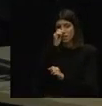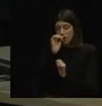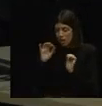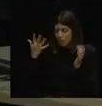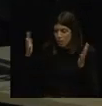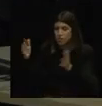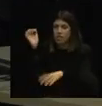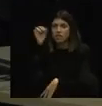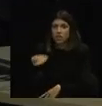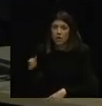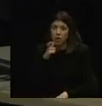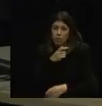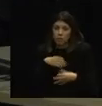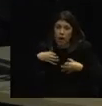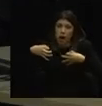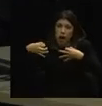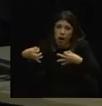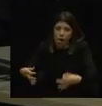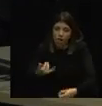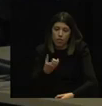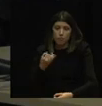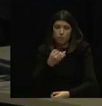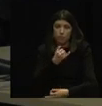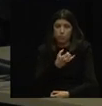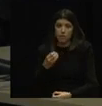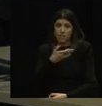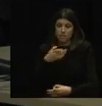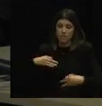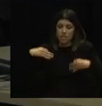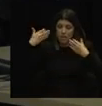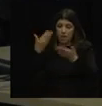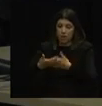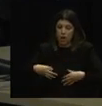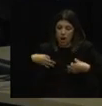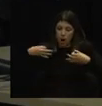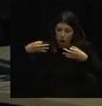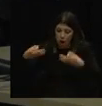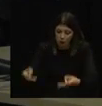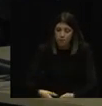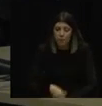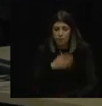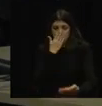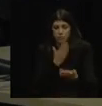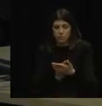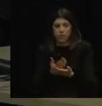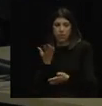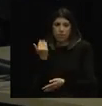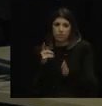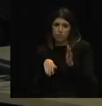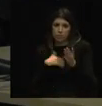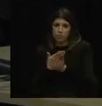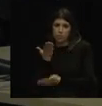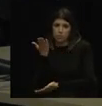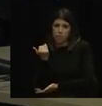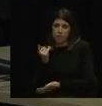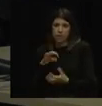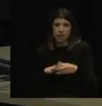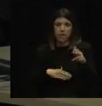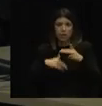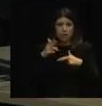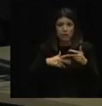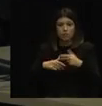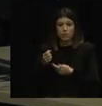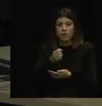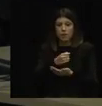adiado pelo menos desde 2017. Depois, é com preocupação que nos deparamos com a ausência de propostas para a construção de